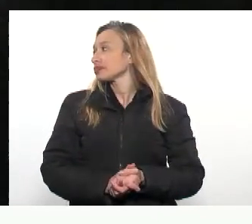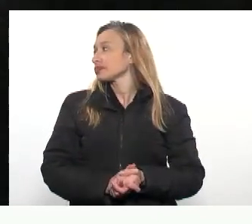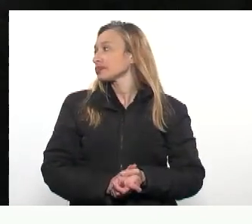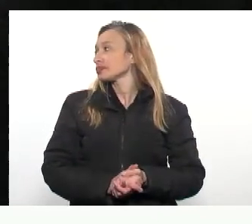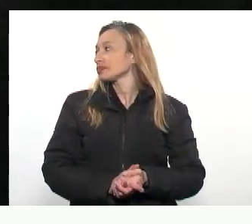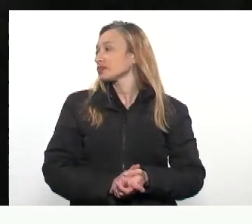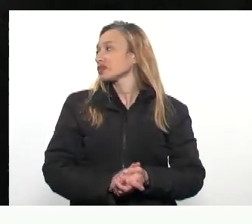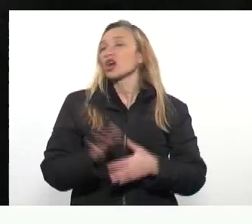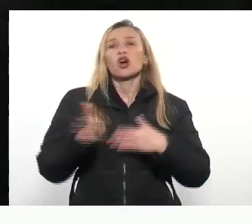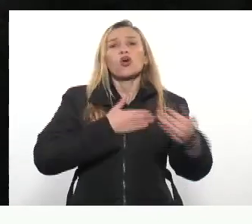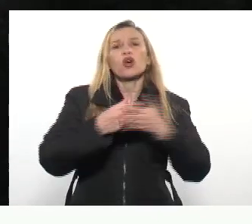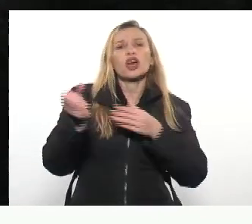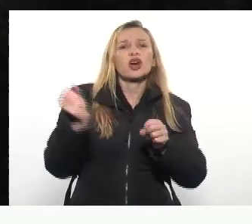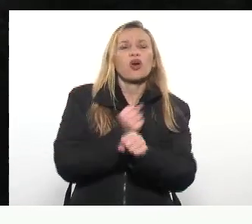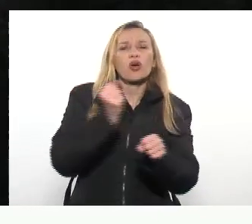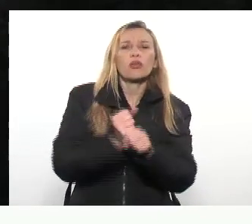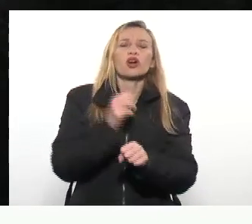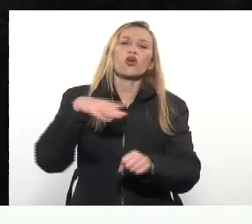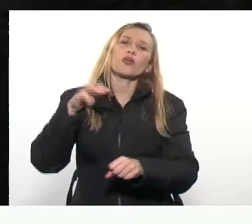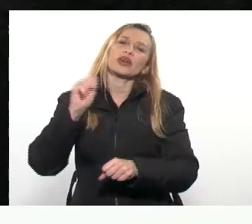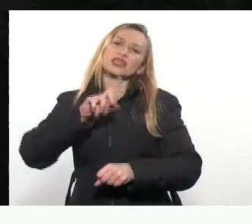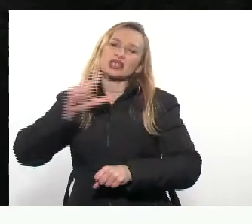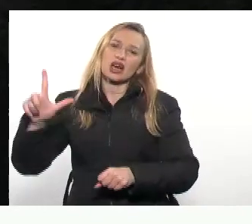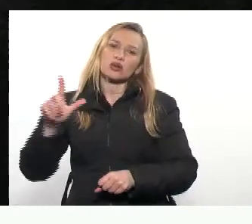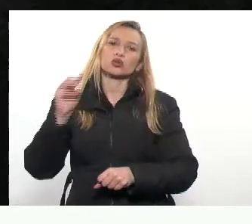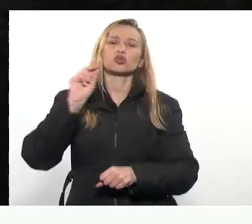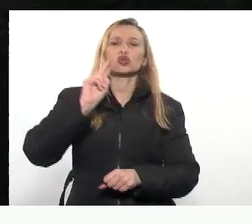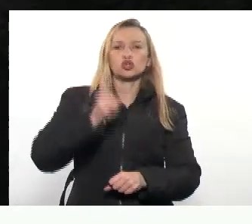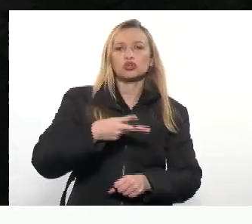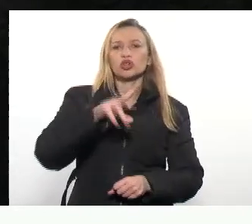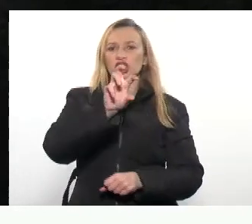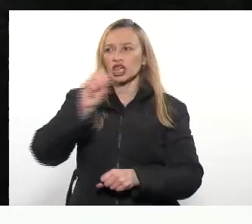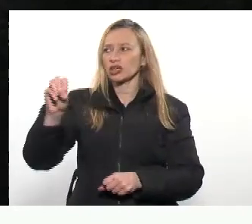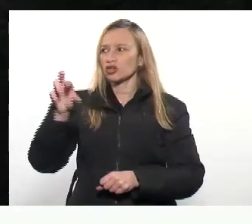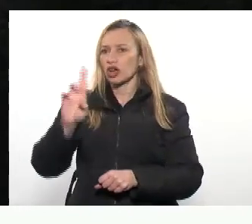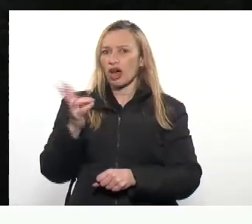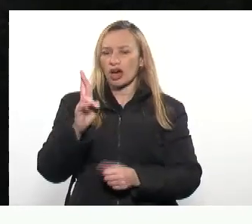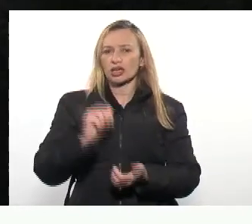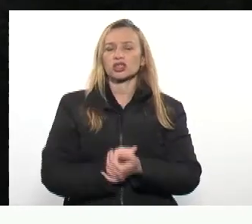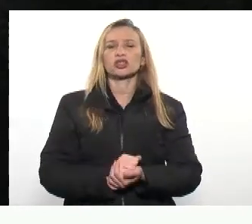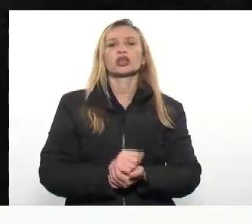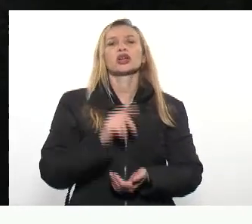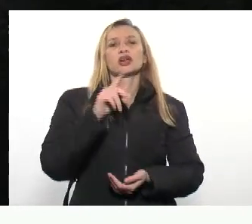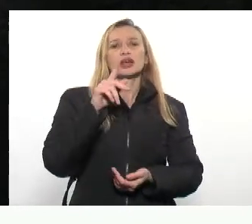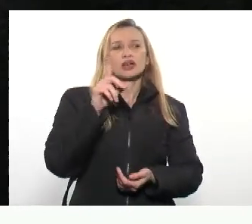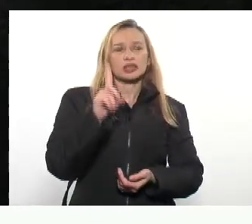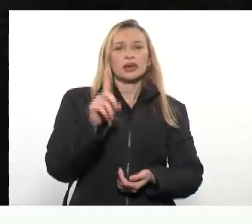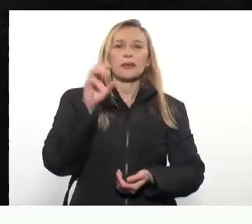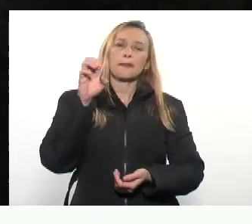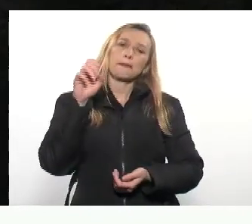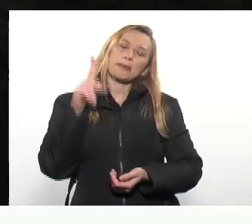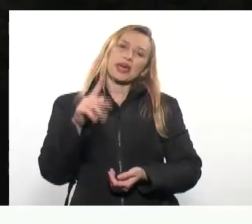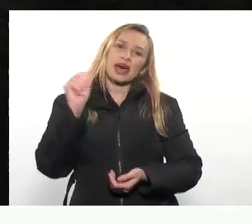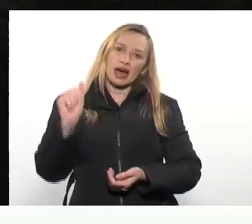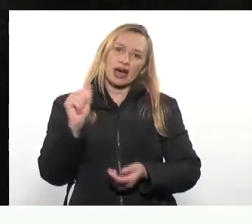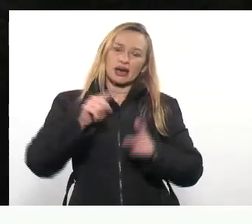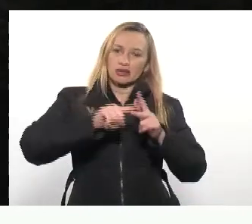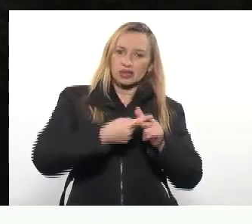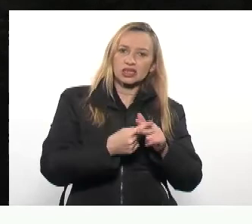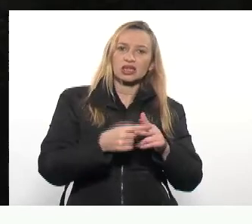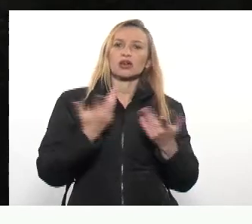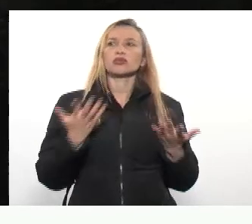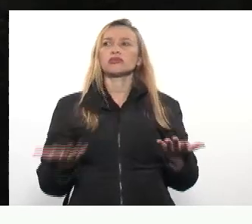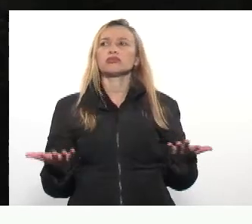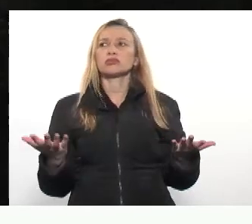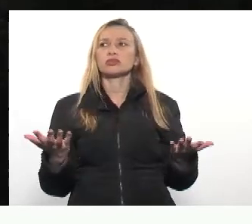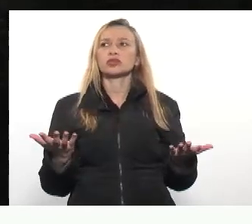E qualquer obra comercial vai para R$ 2.500 essa DPA. Ou seja, a regularização acaba